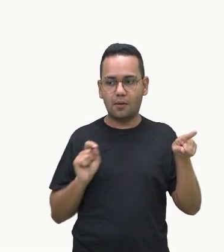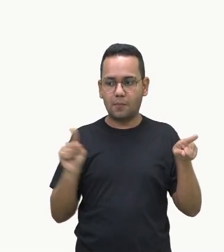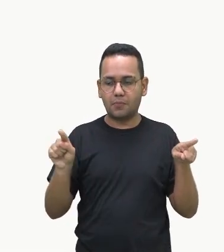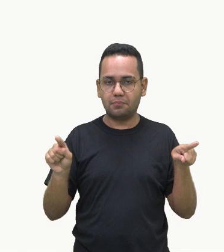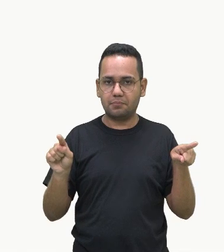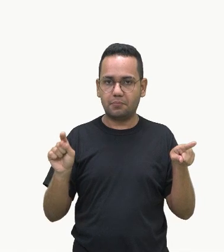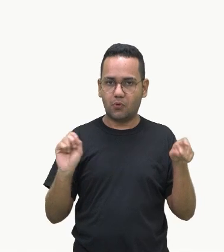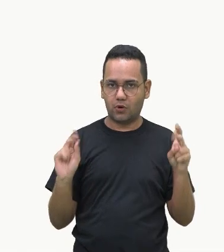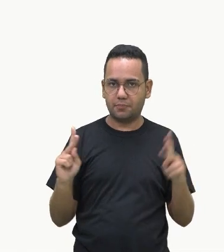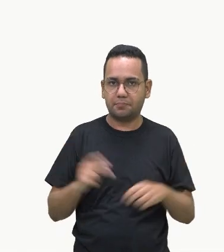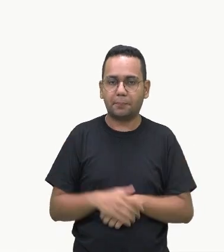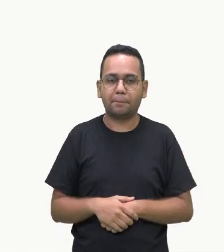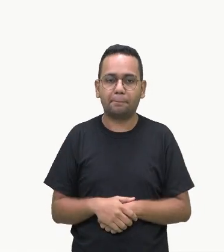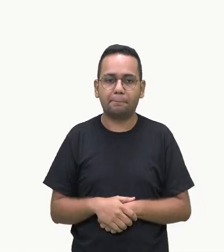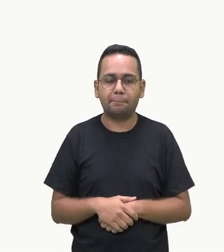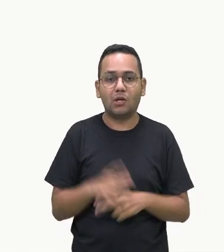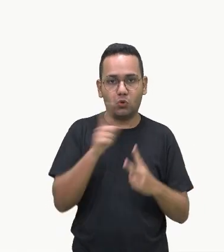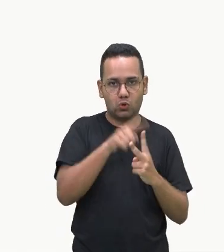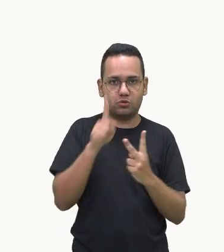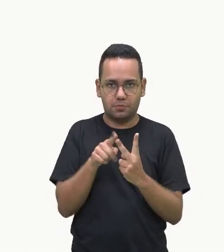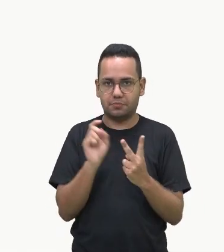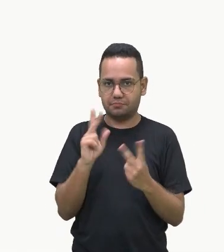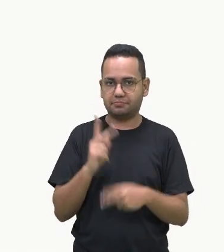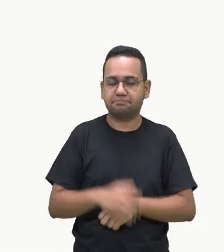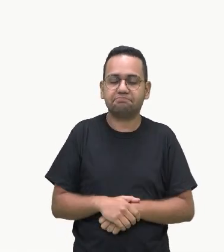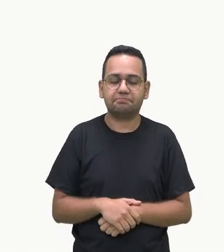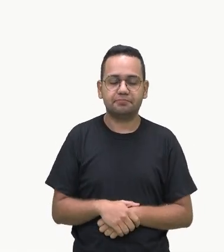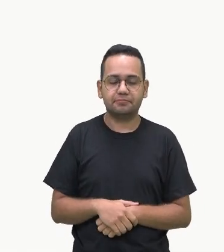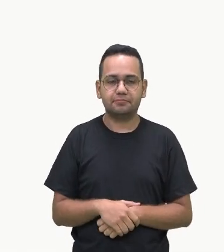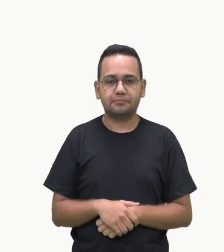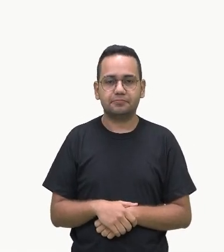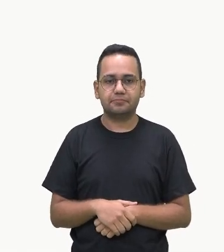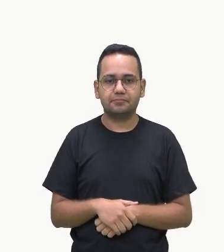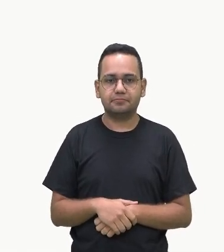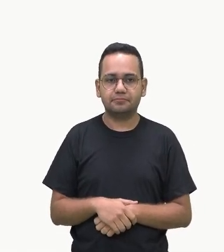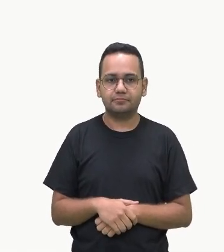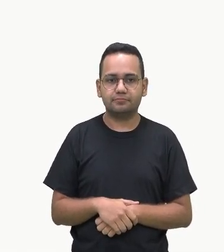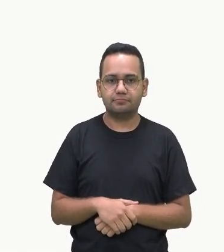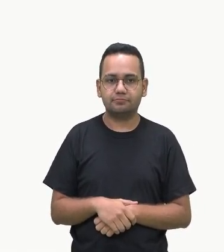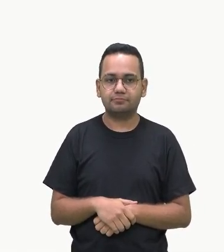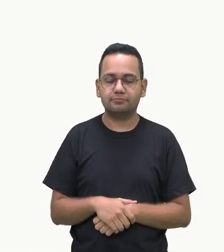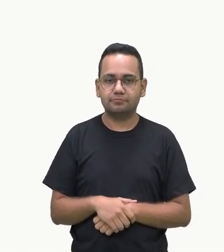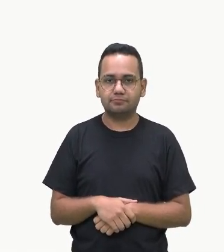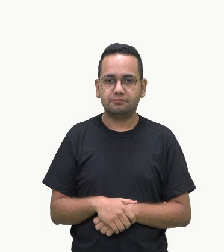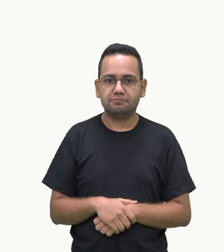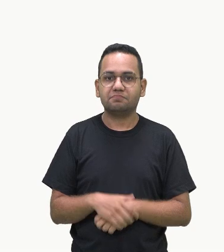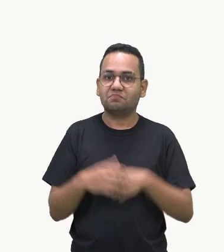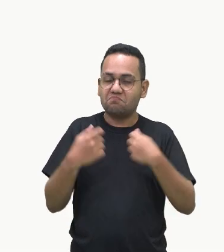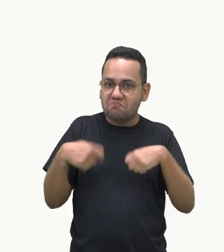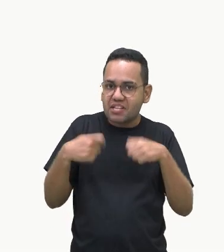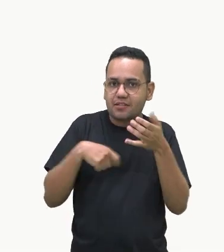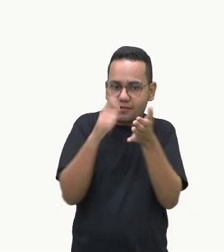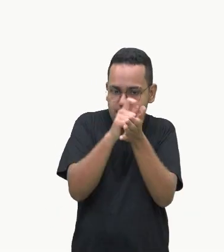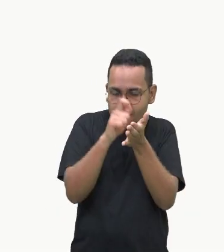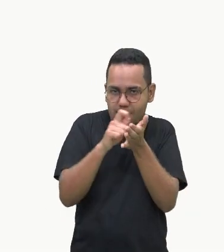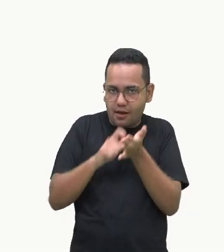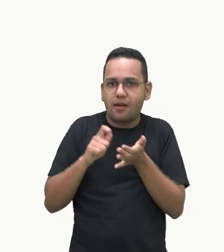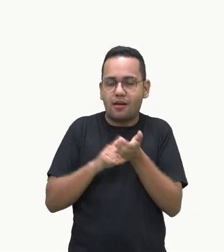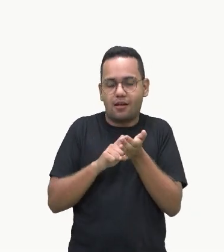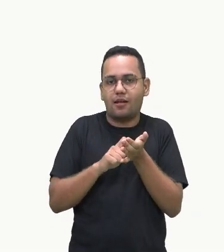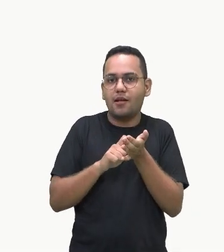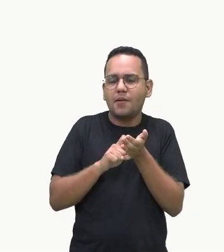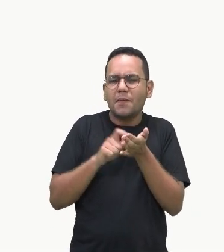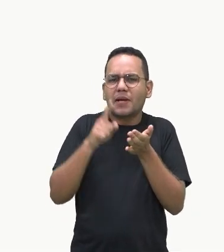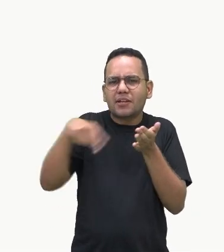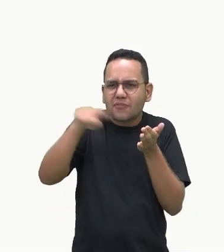ou irregular. Tudo bem? Tenha isso aí bem trabalhado, bem anotado, para que você não